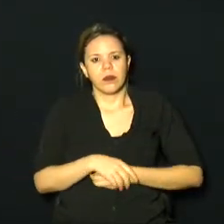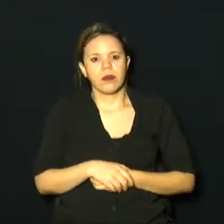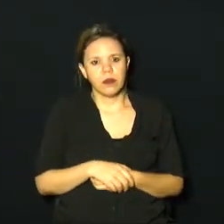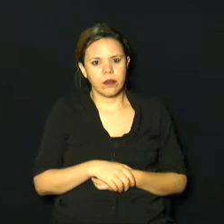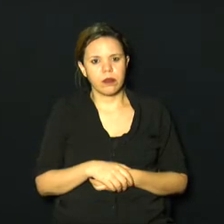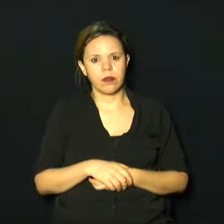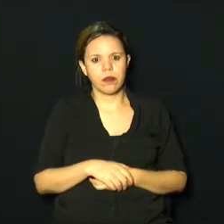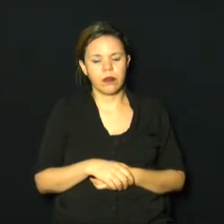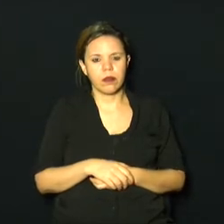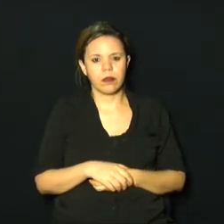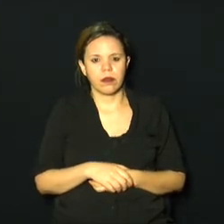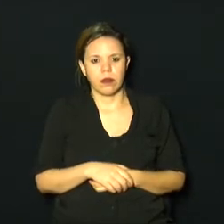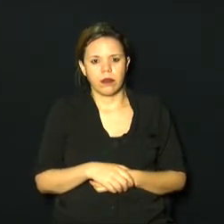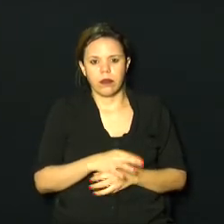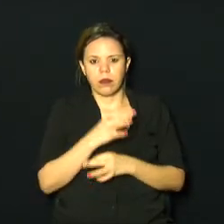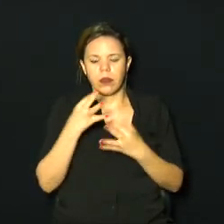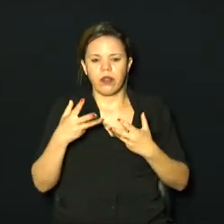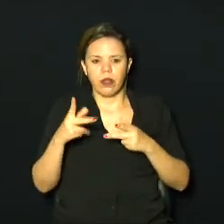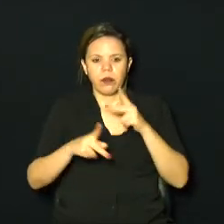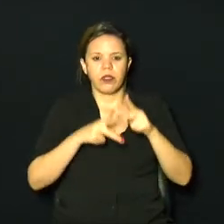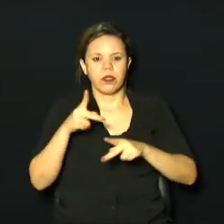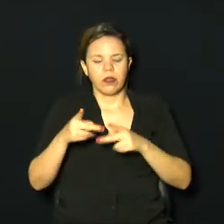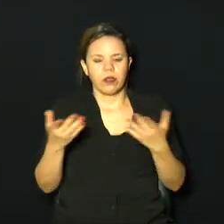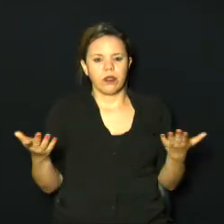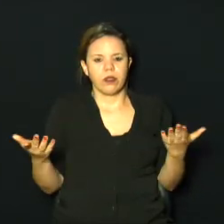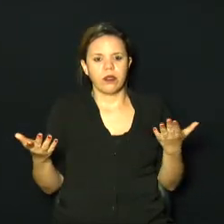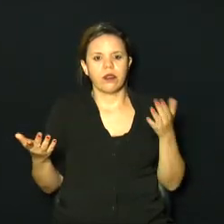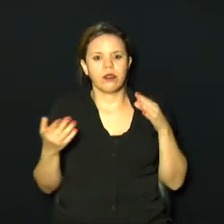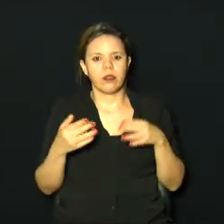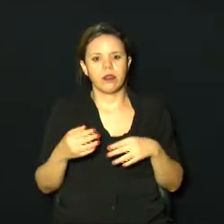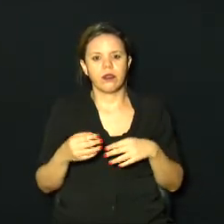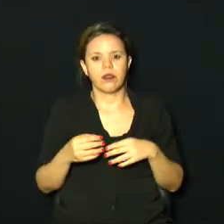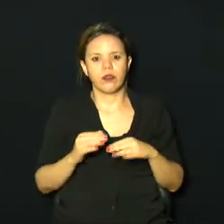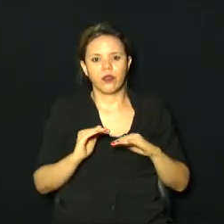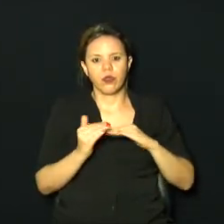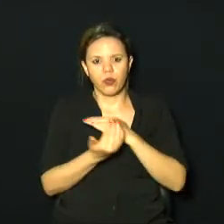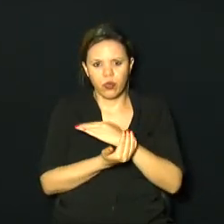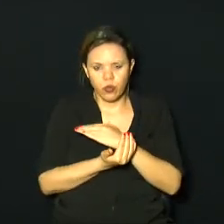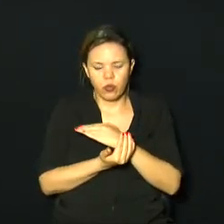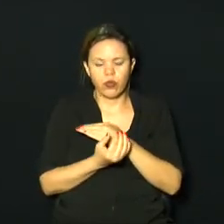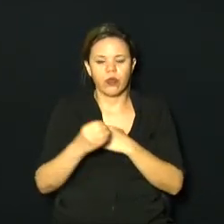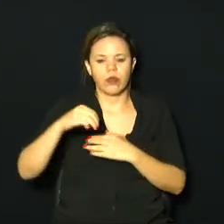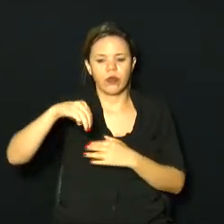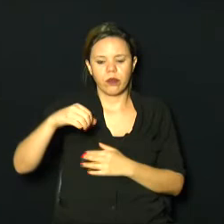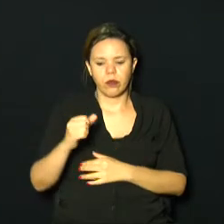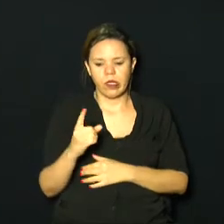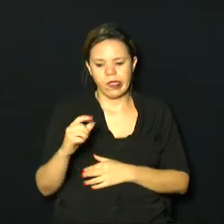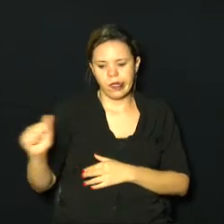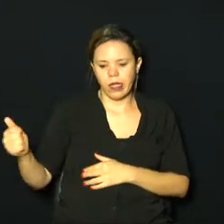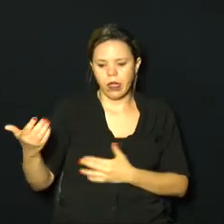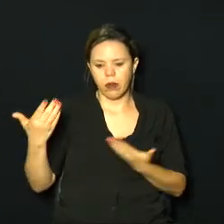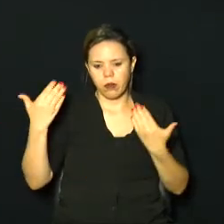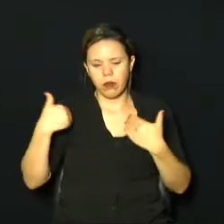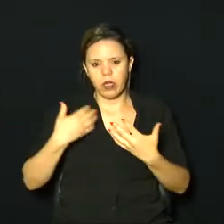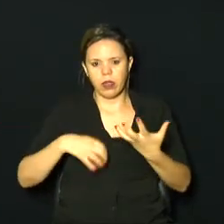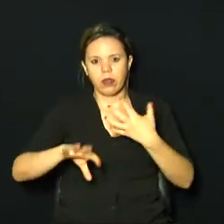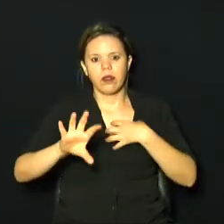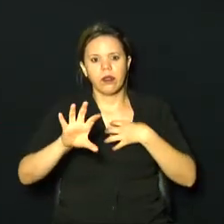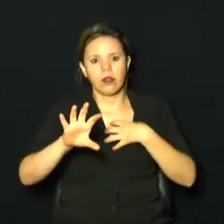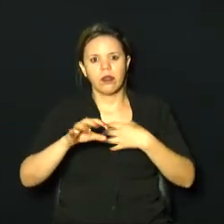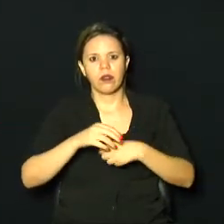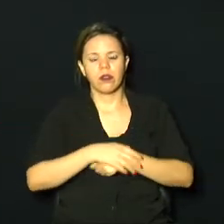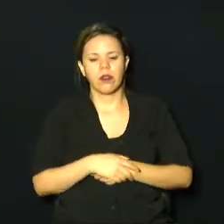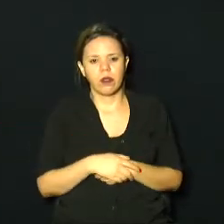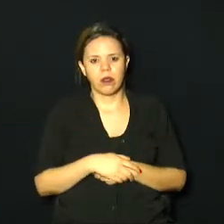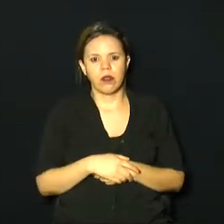digníssimas pessoas que estão no Mandela e são do Mandela, minha solidariedade pela luta